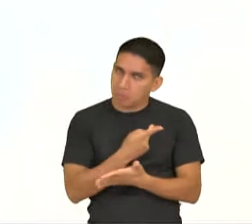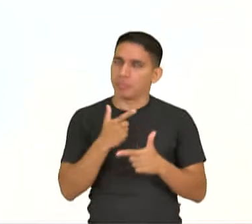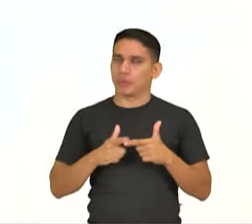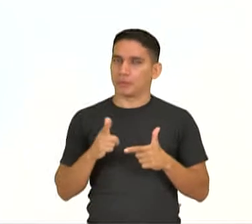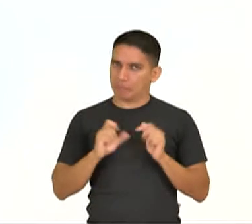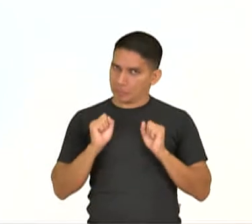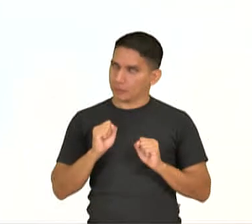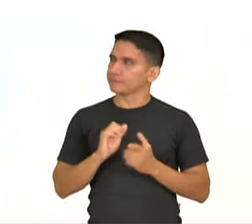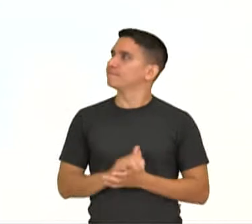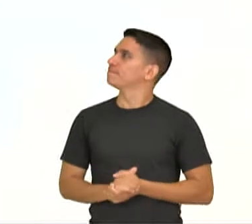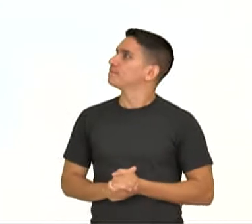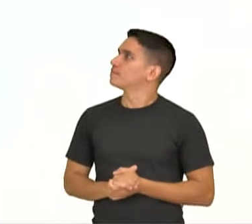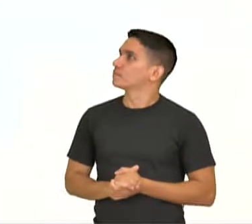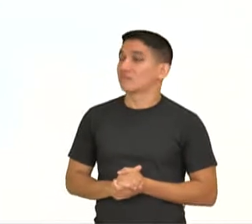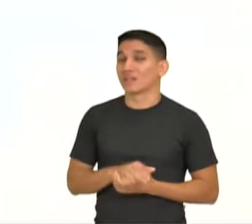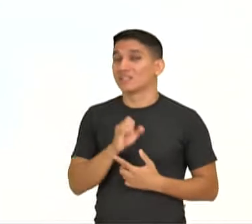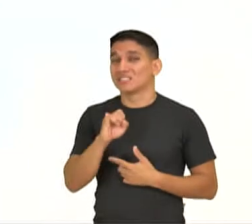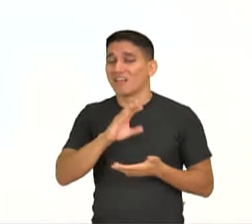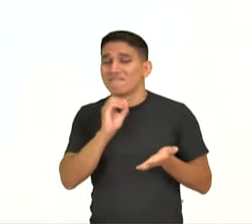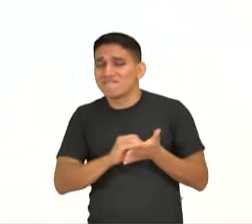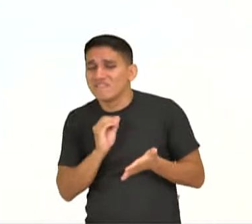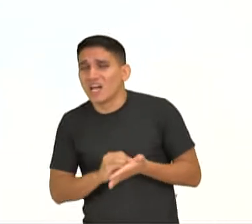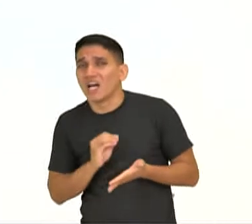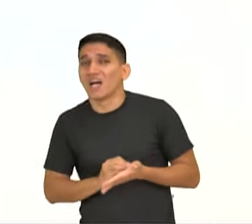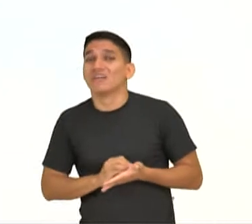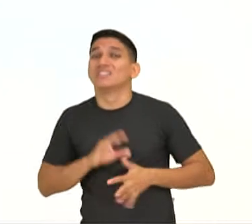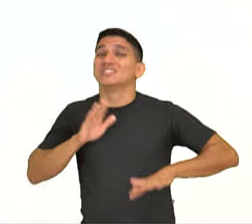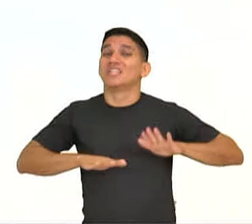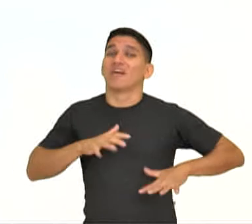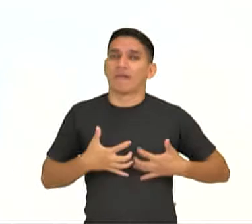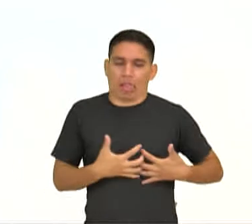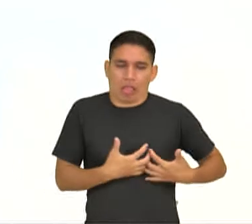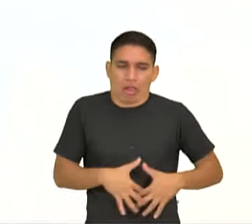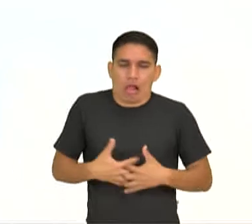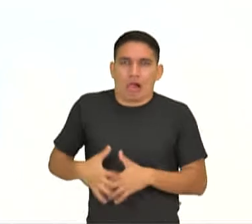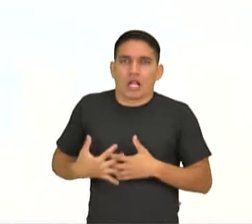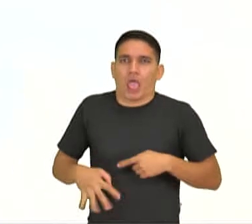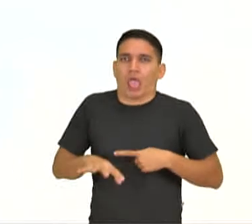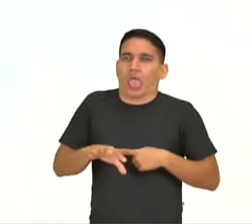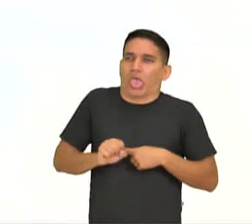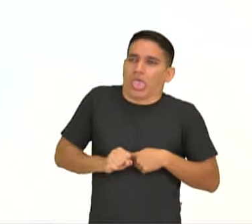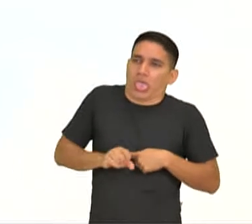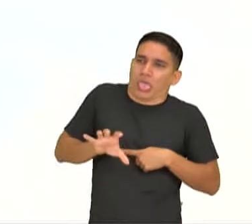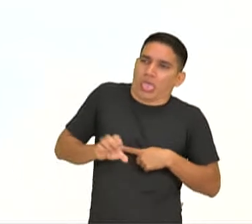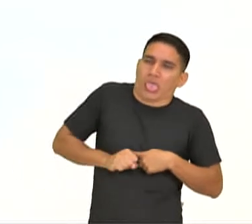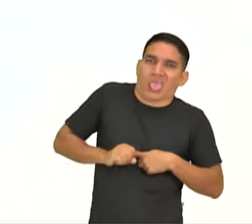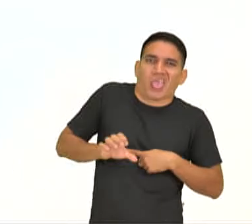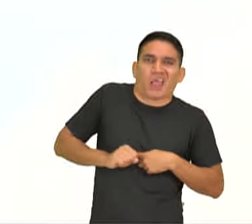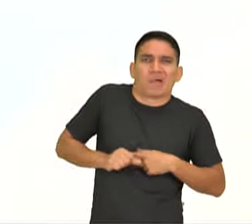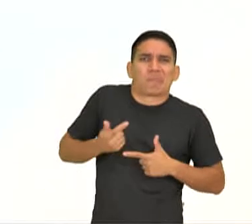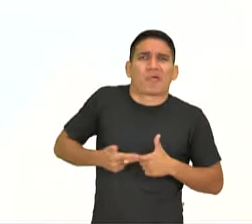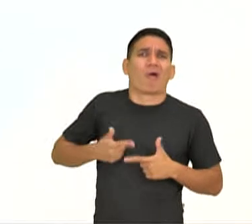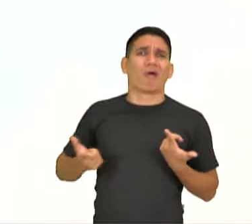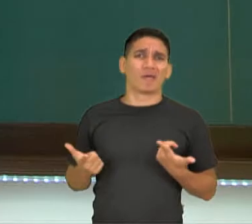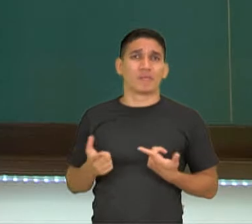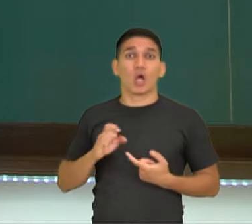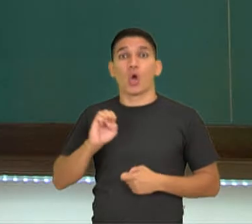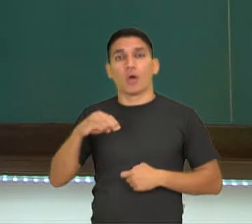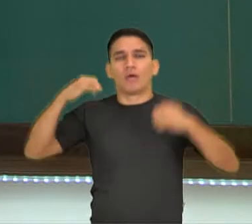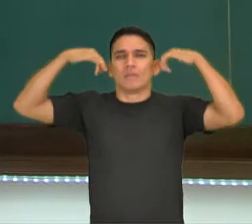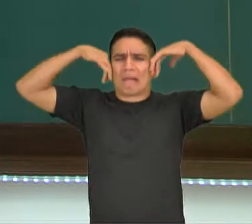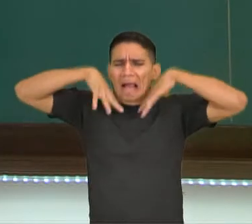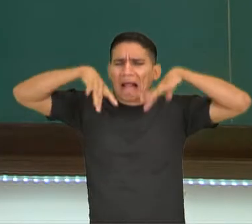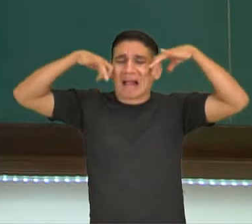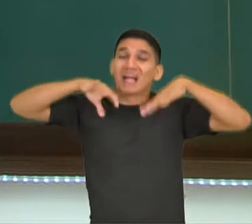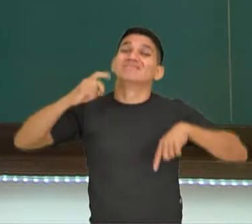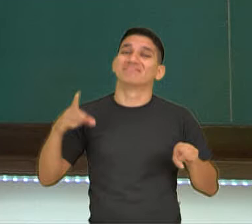de sódio pode causar má absorção intestinal, suor em excesso e diarreia, por exemplo. Olha